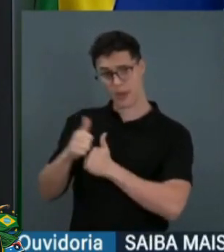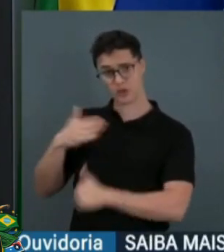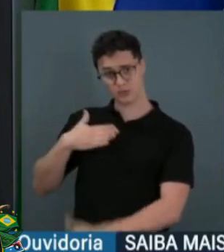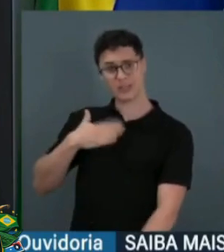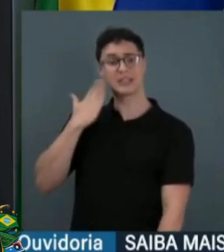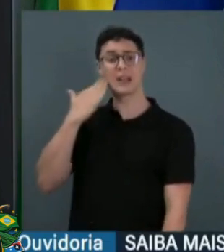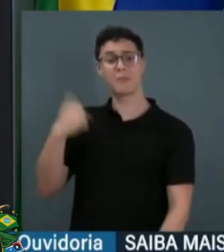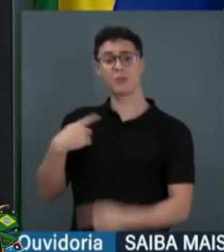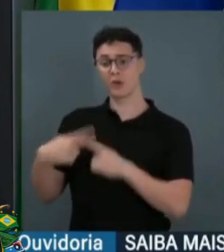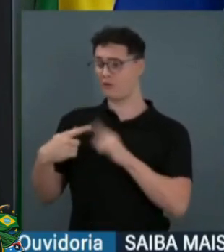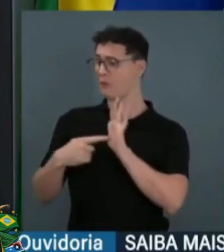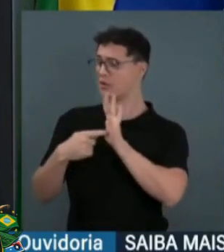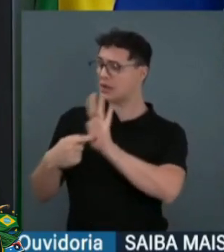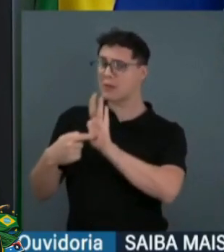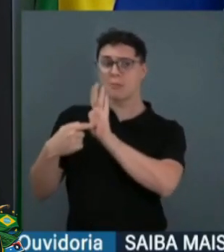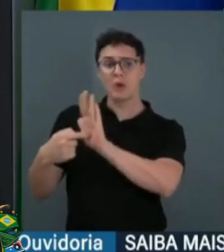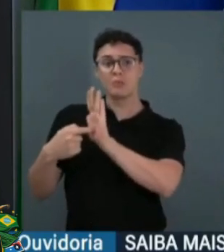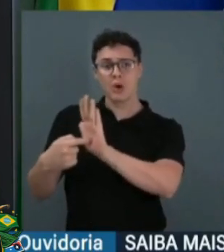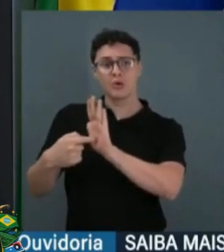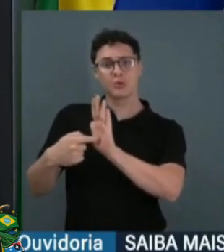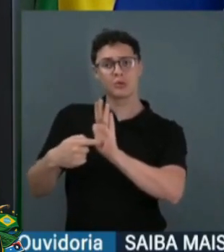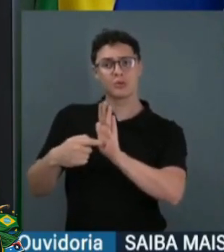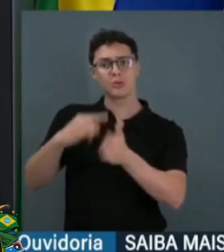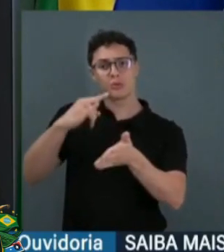extrato todos os meses.